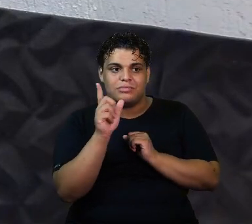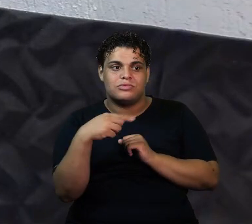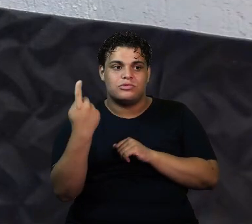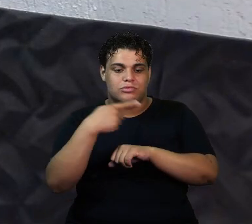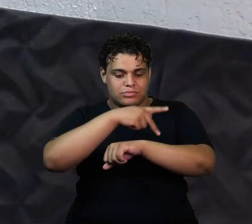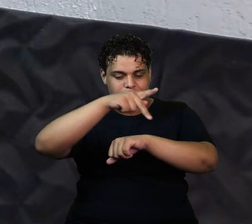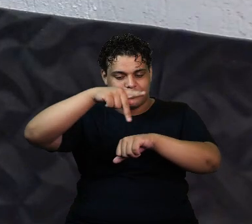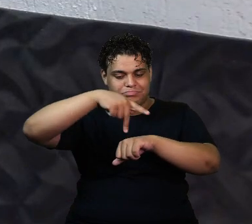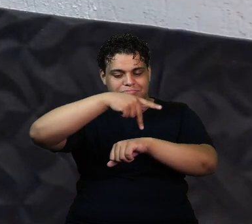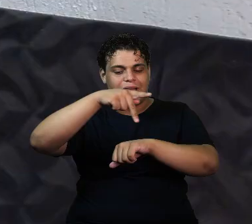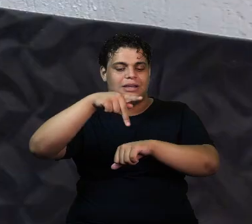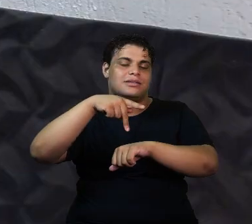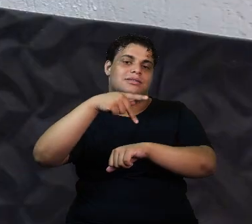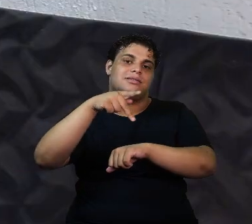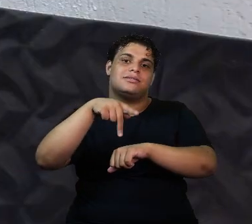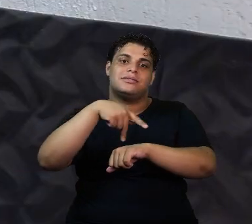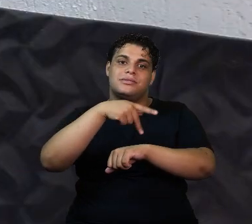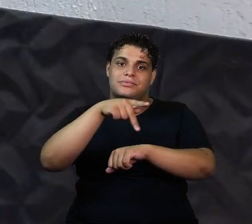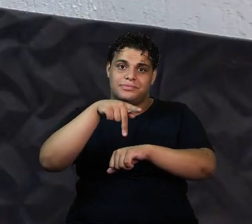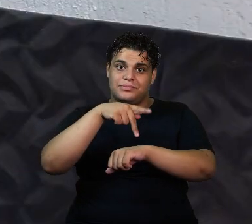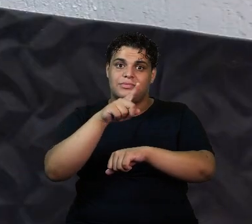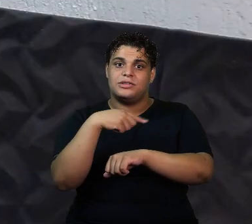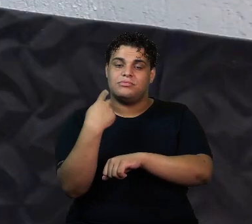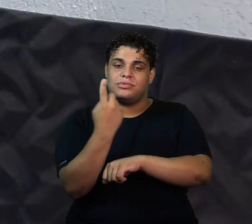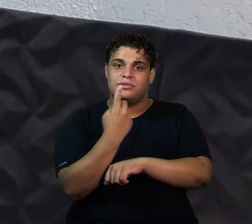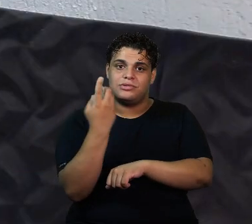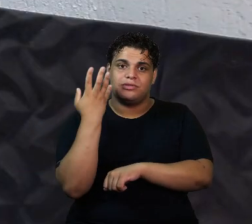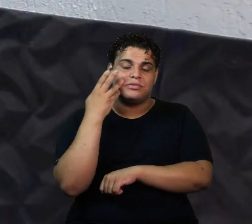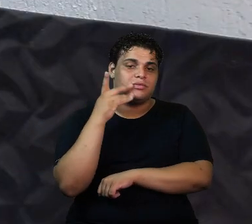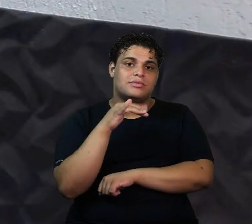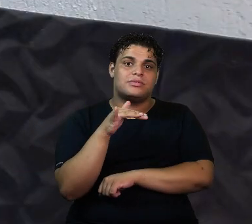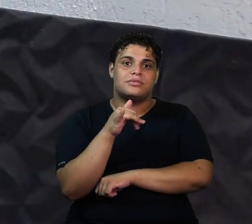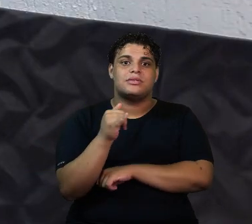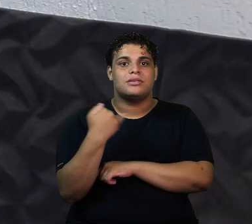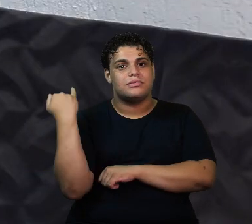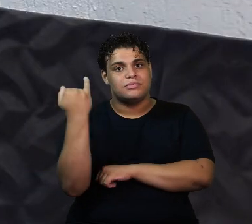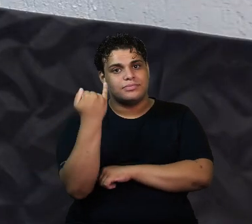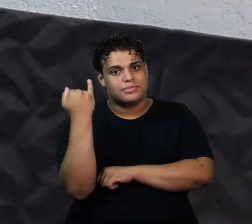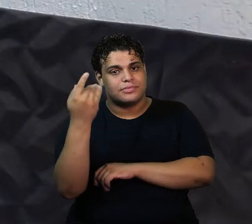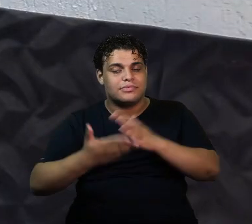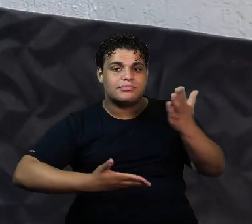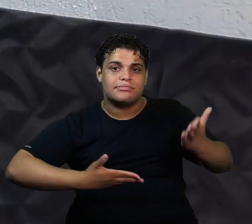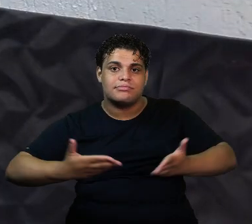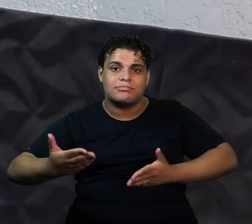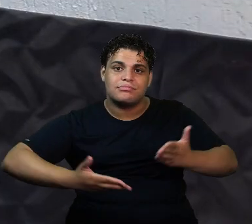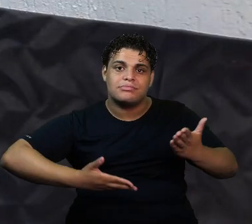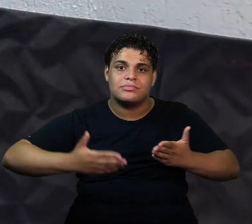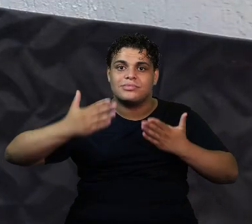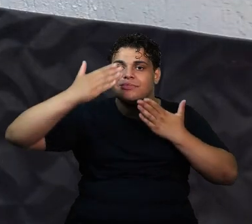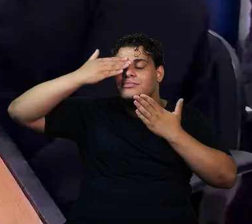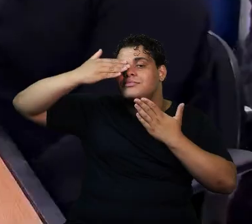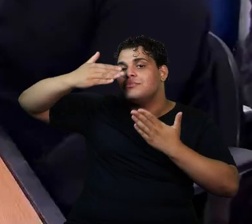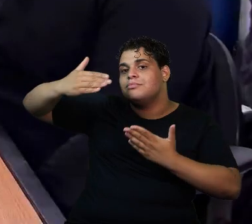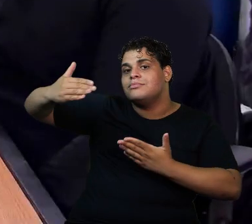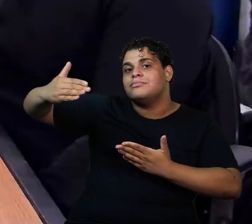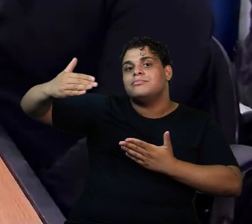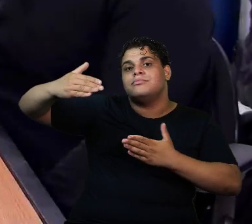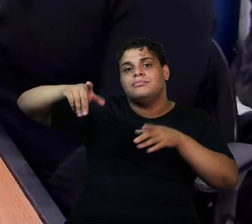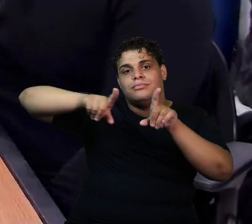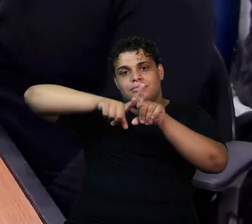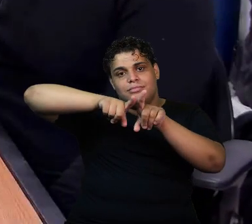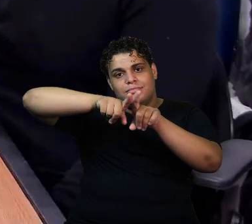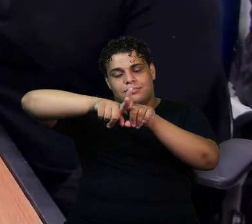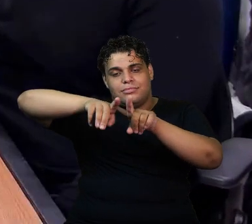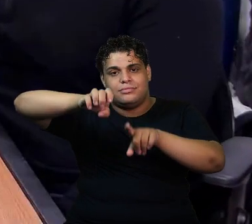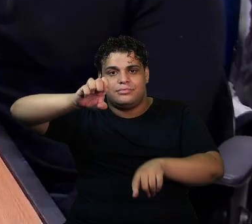né? Então, é muito importante aí essa participação de vocês. Obrigado por esse tempo. Obrigado, Elisa, também, que está